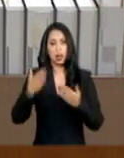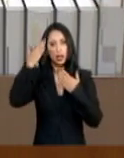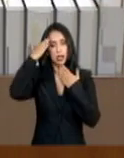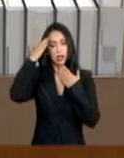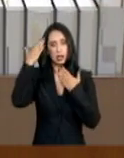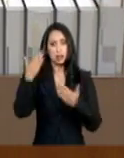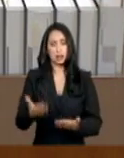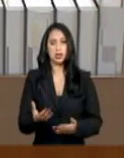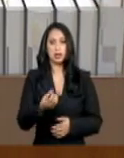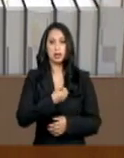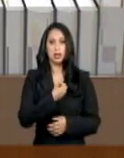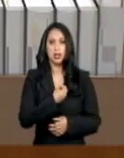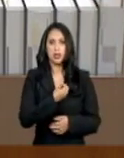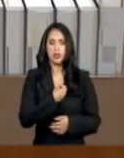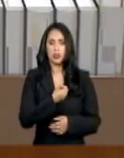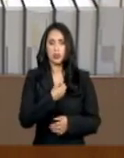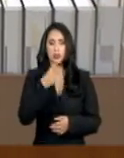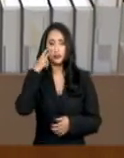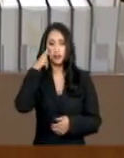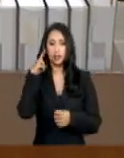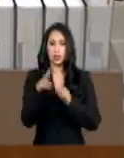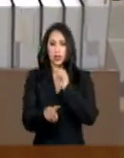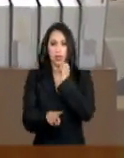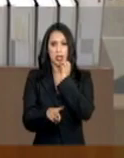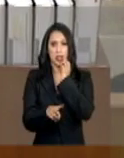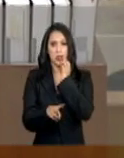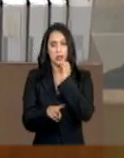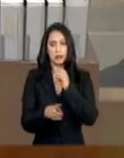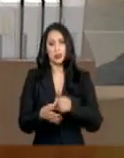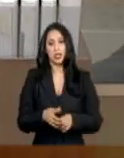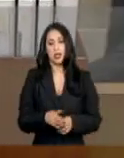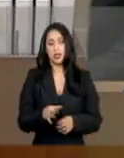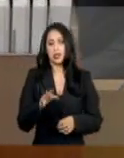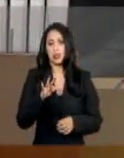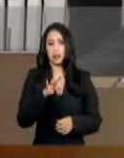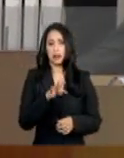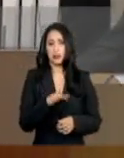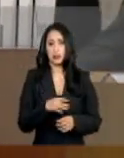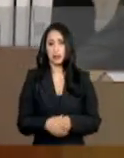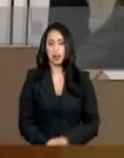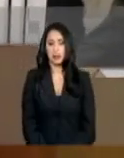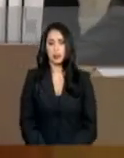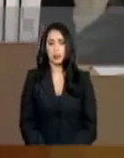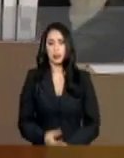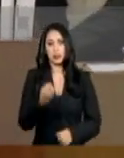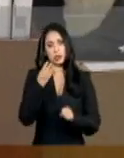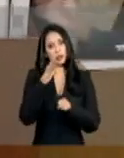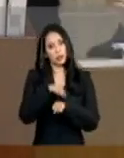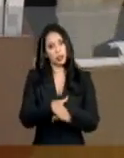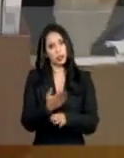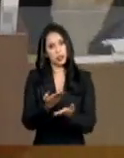a presença de todos declaro encerrada a presente sessão desejando uma boa noite a todos